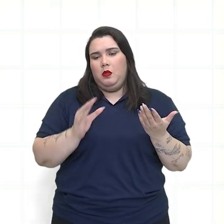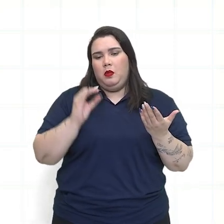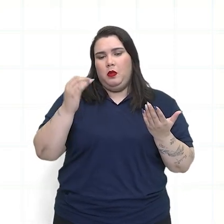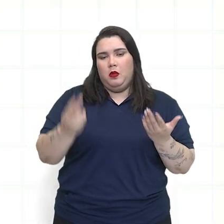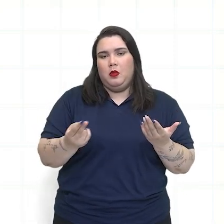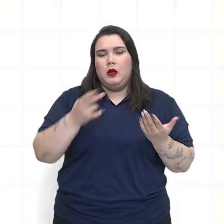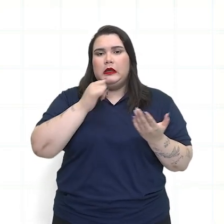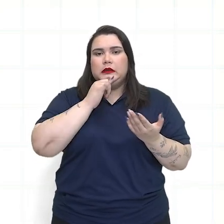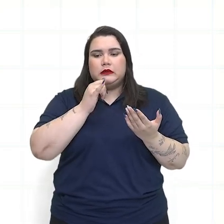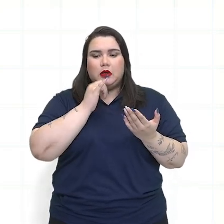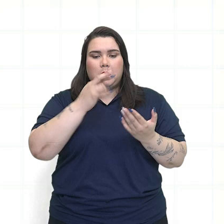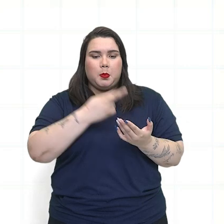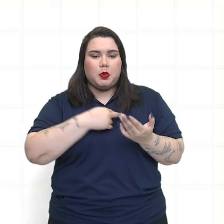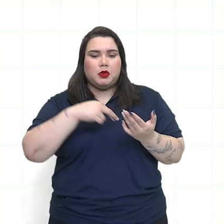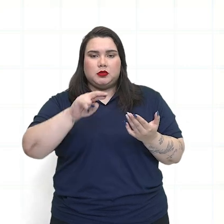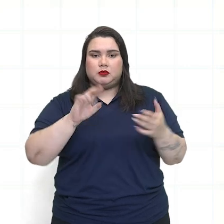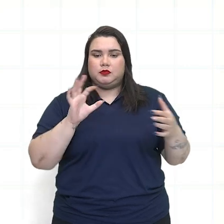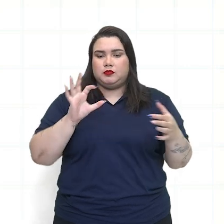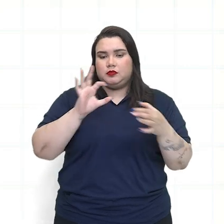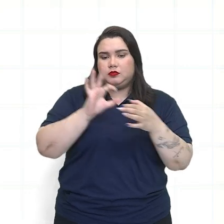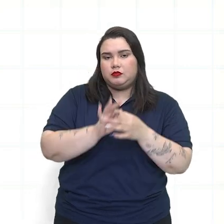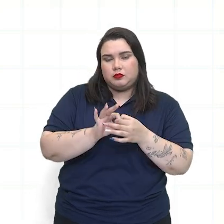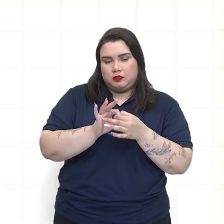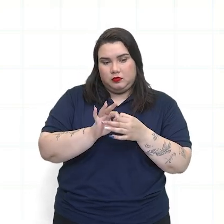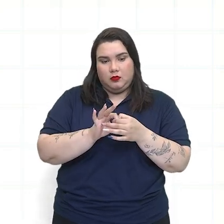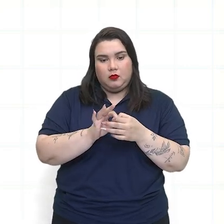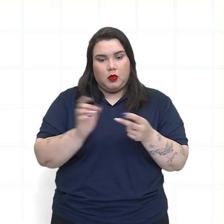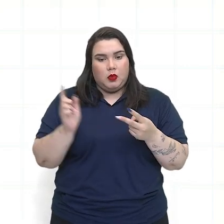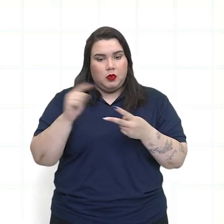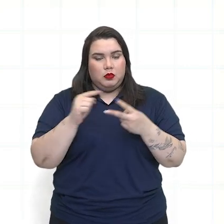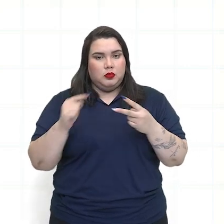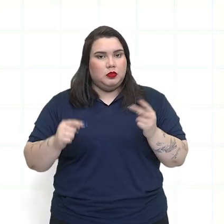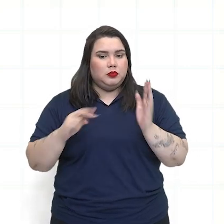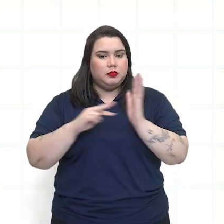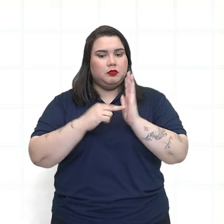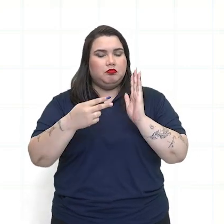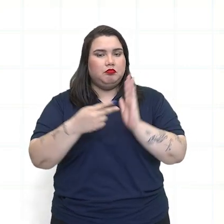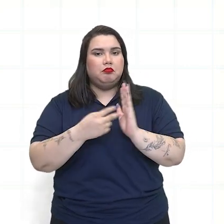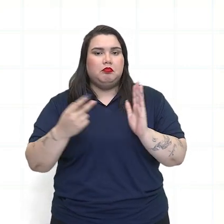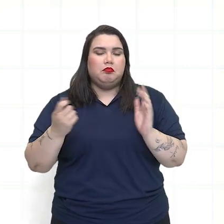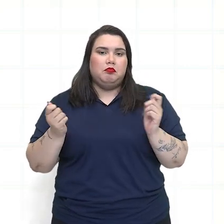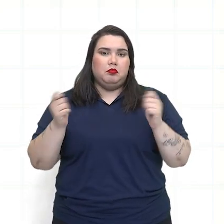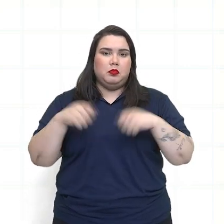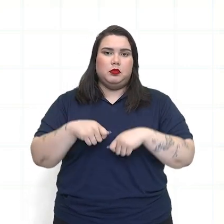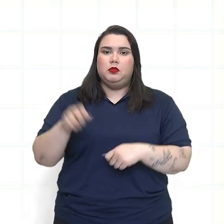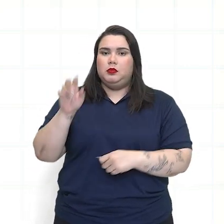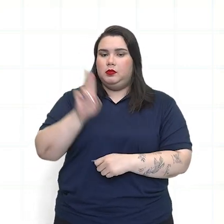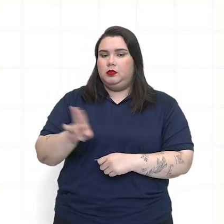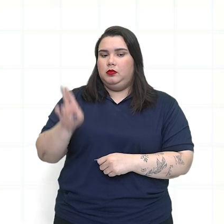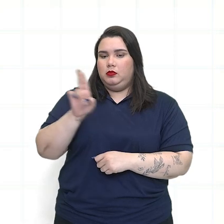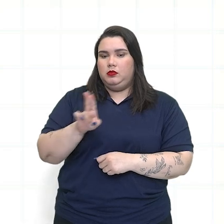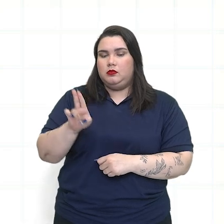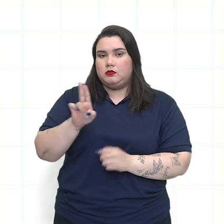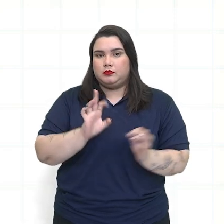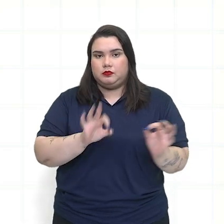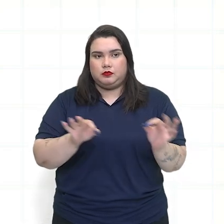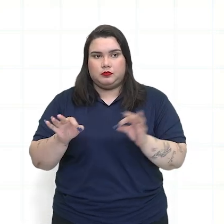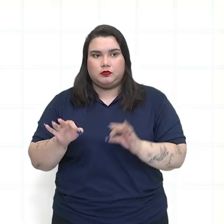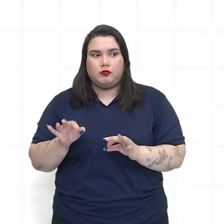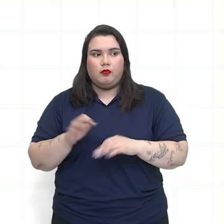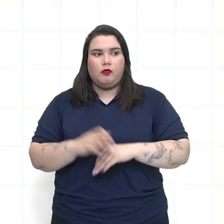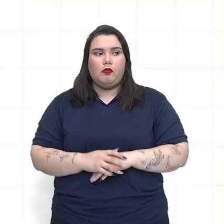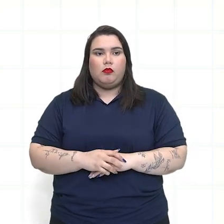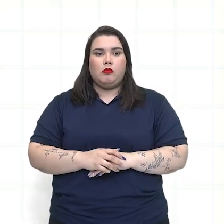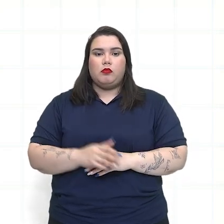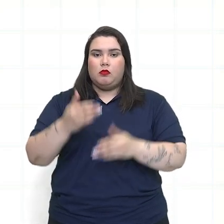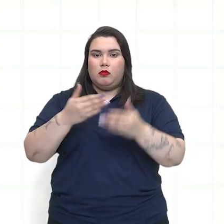cerimônia religiosa, mágica. Os dois sentidos parecem propositais, né?